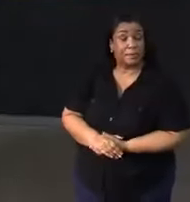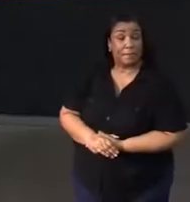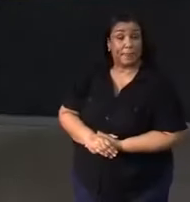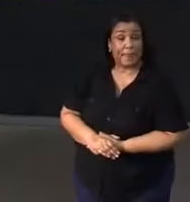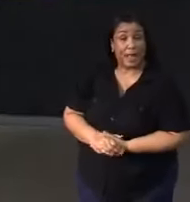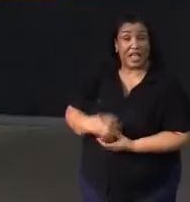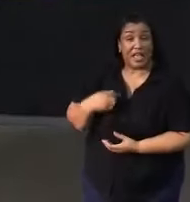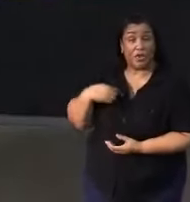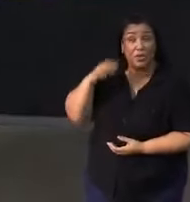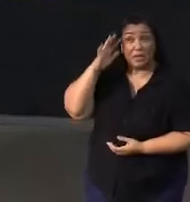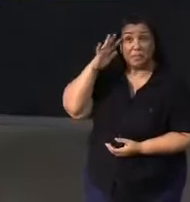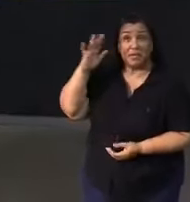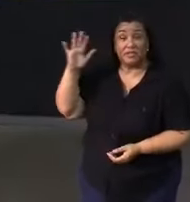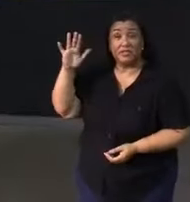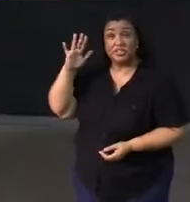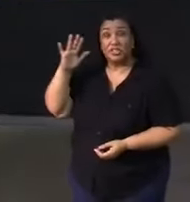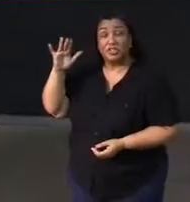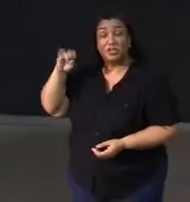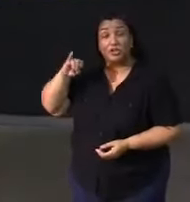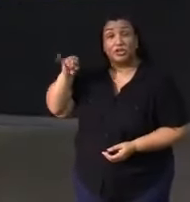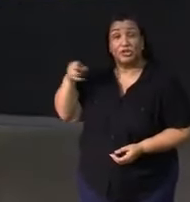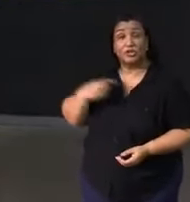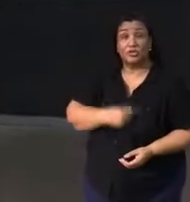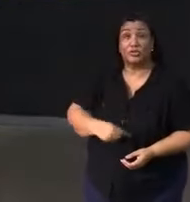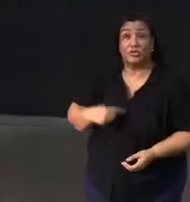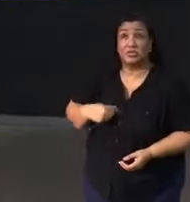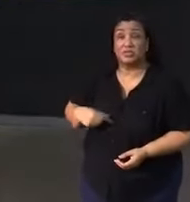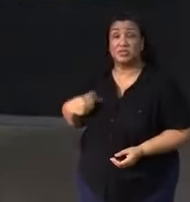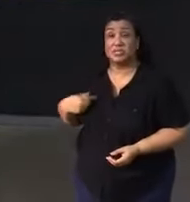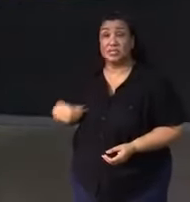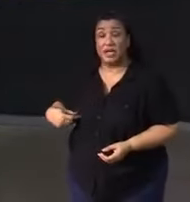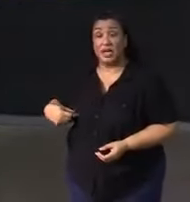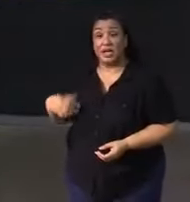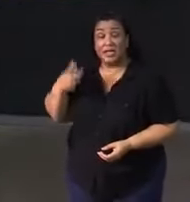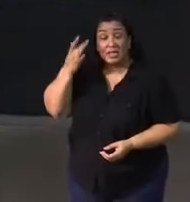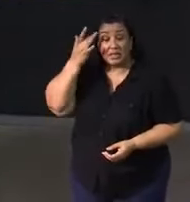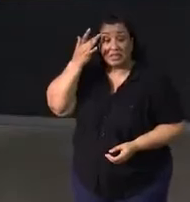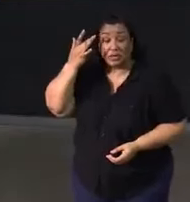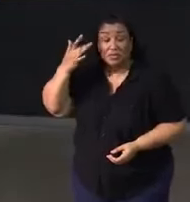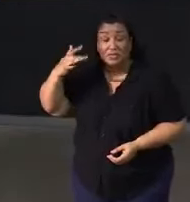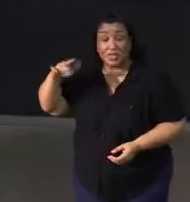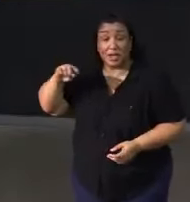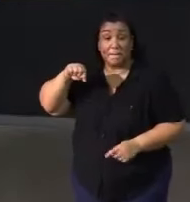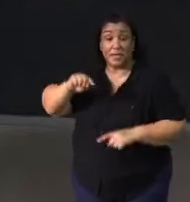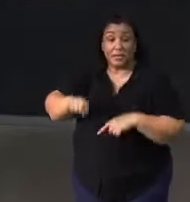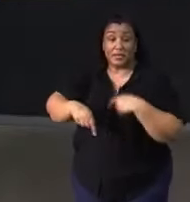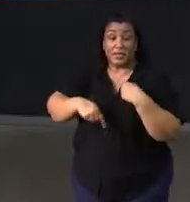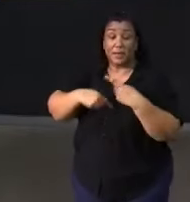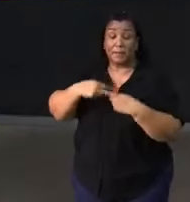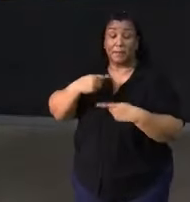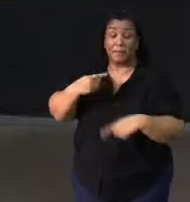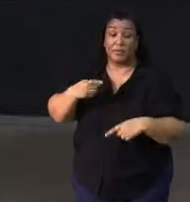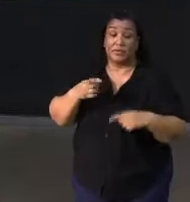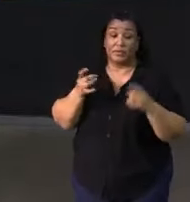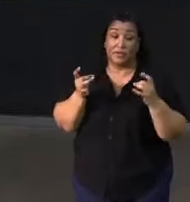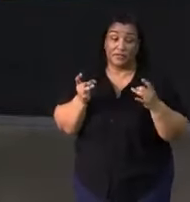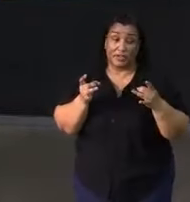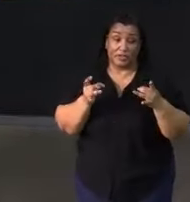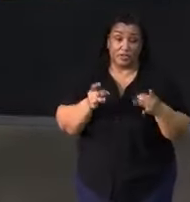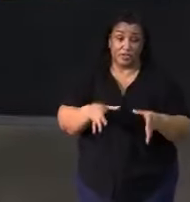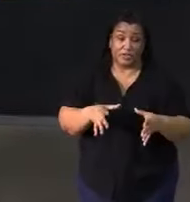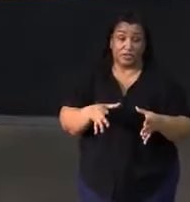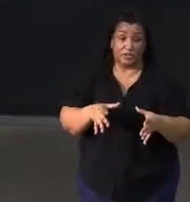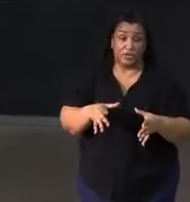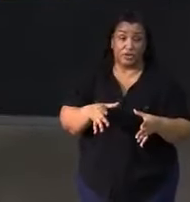especulando, como ele não sabe o que aconteceu depois que foi vendido para a caravana dos midianitas, ele